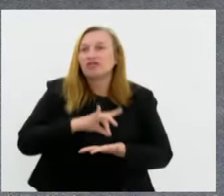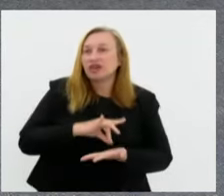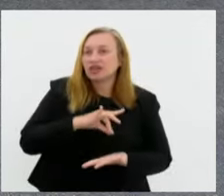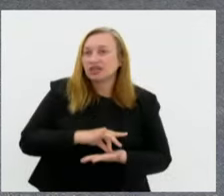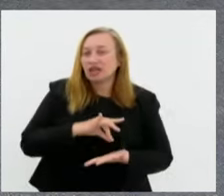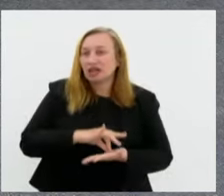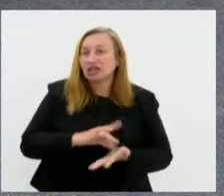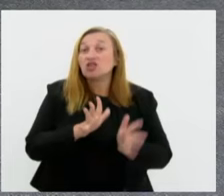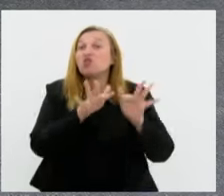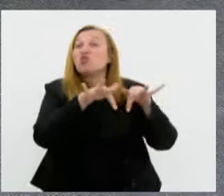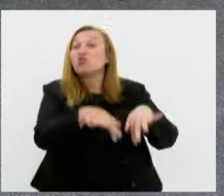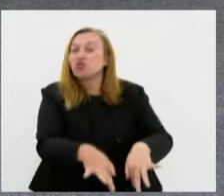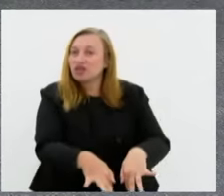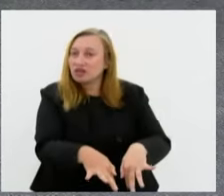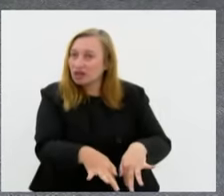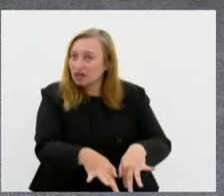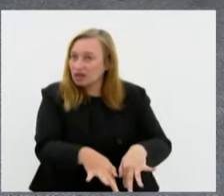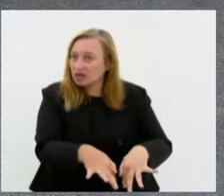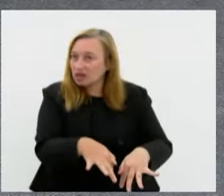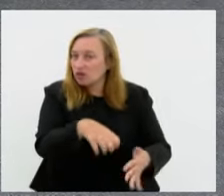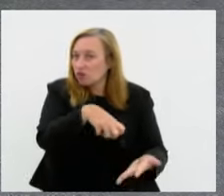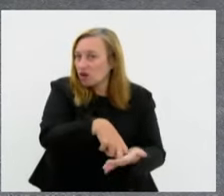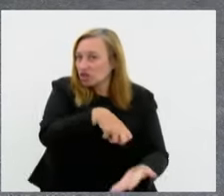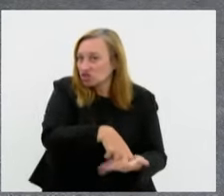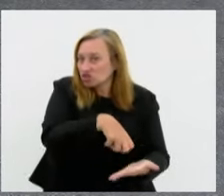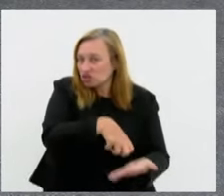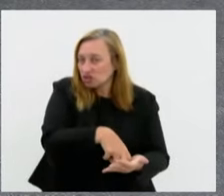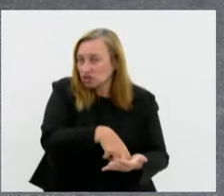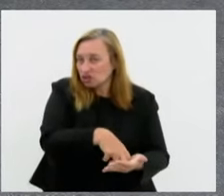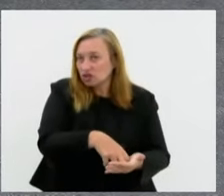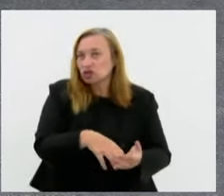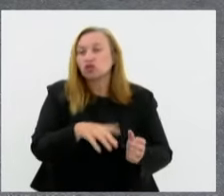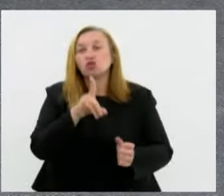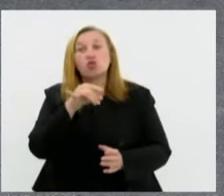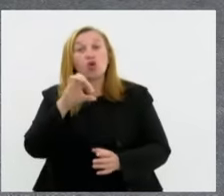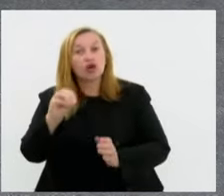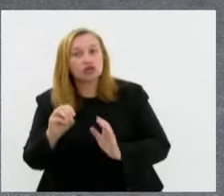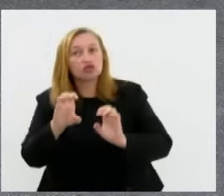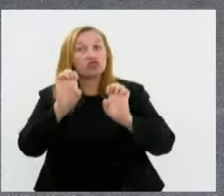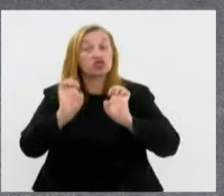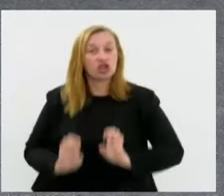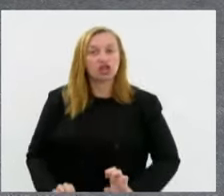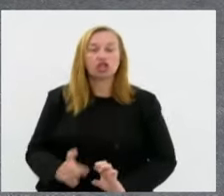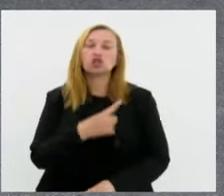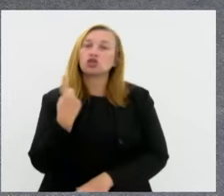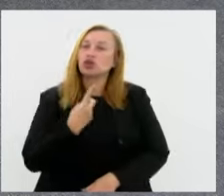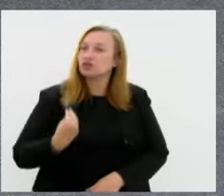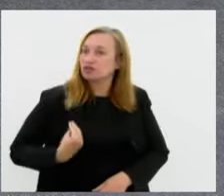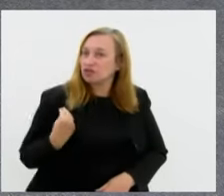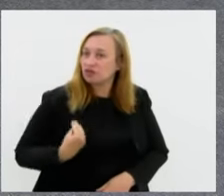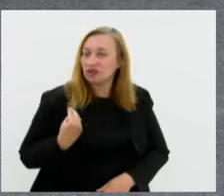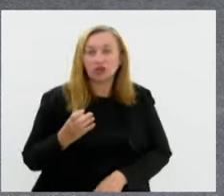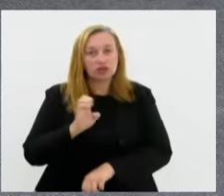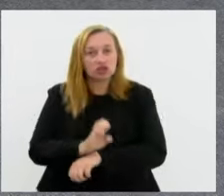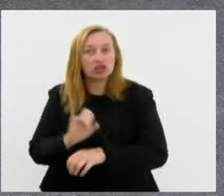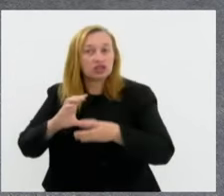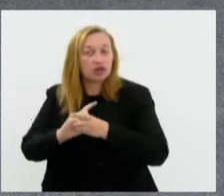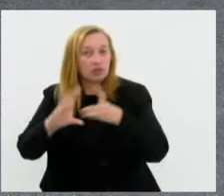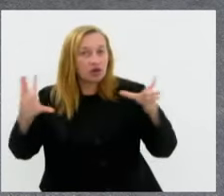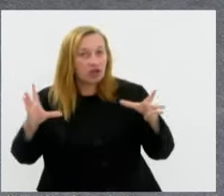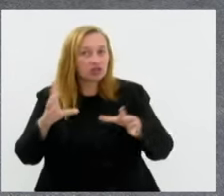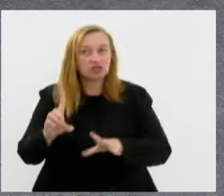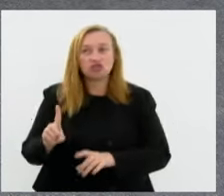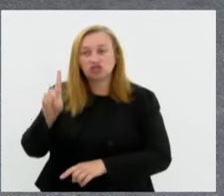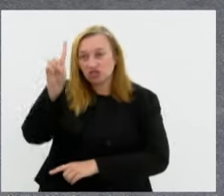ao final. É uma penalidade prevista no Código de Ética. Nós vivemos num Estado democrático de